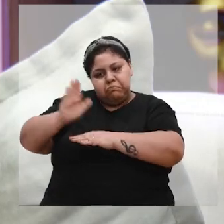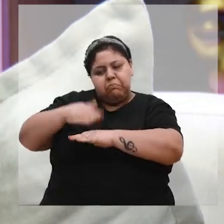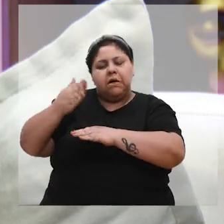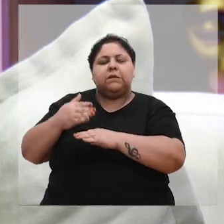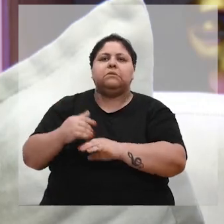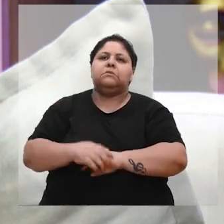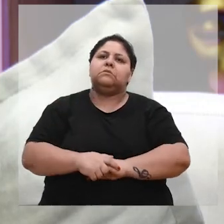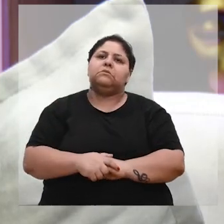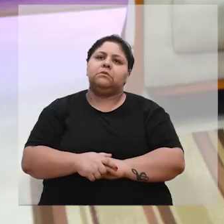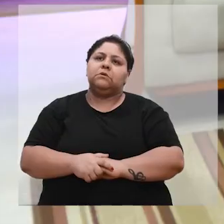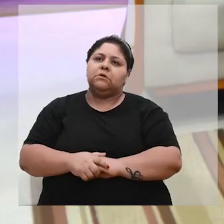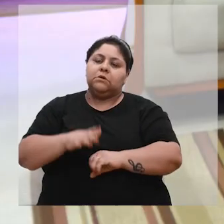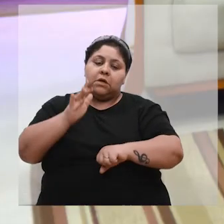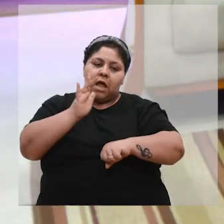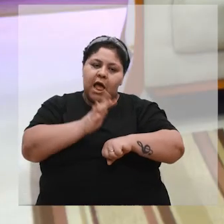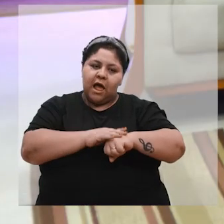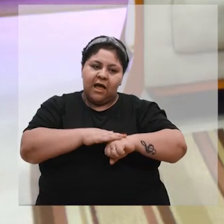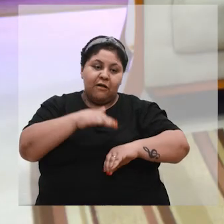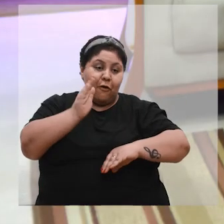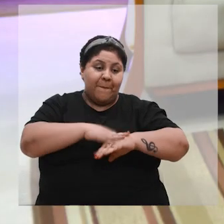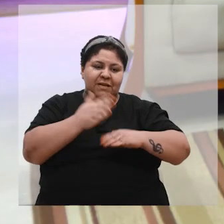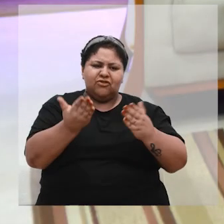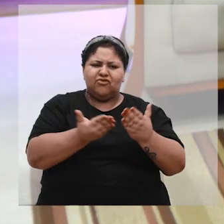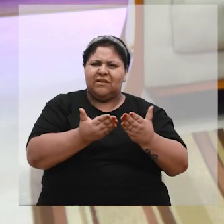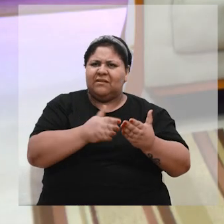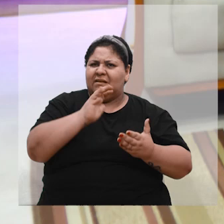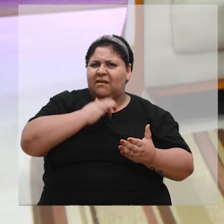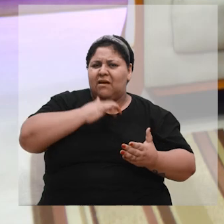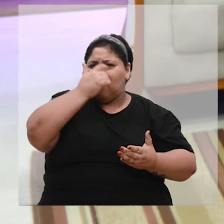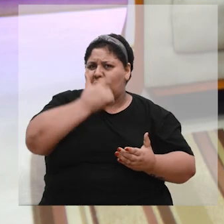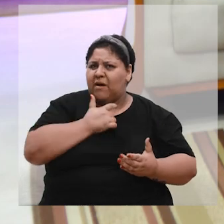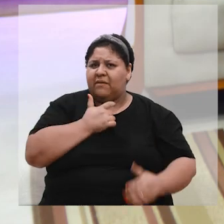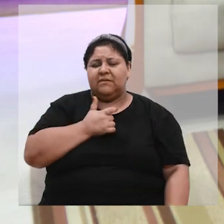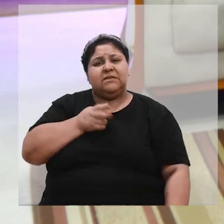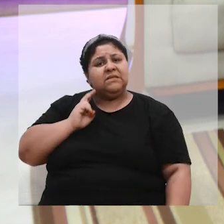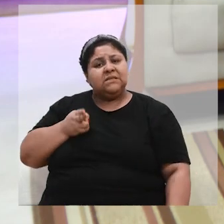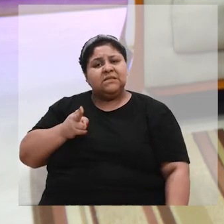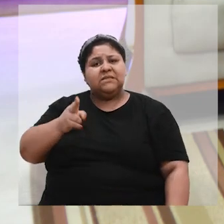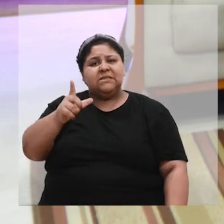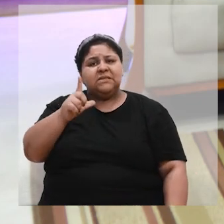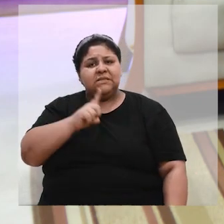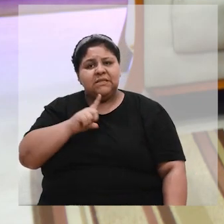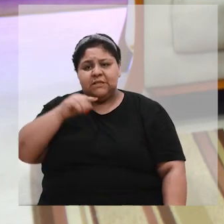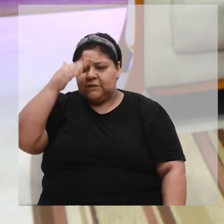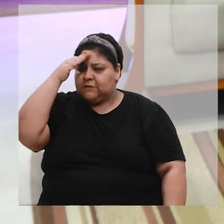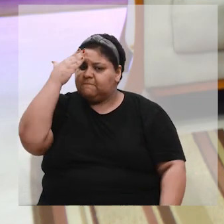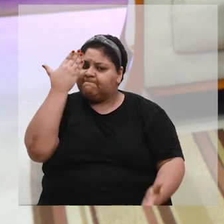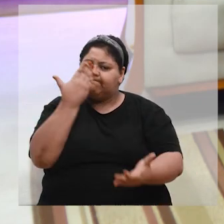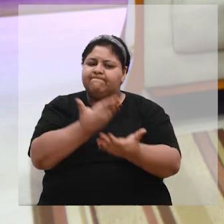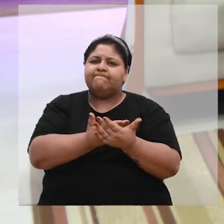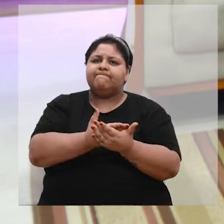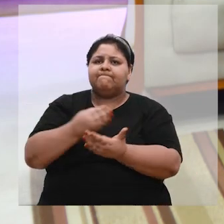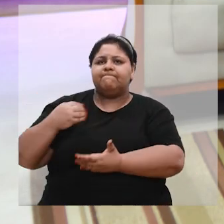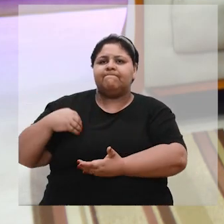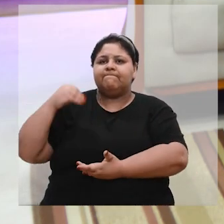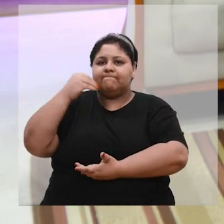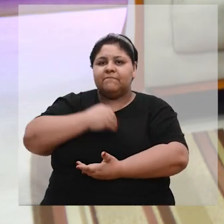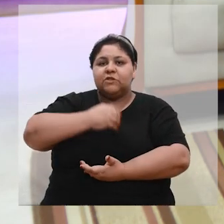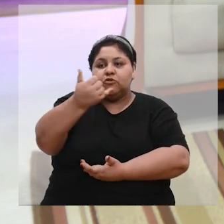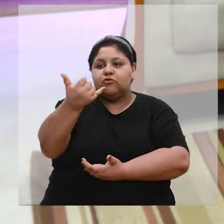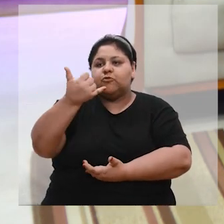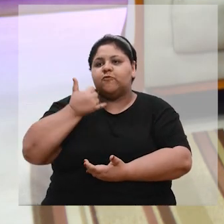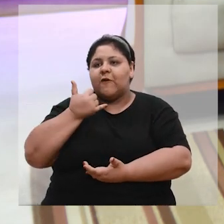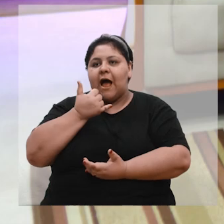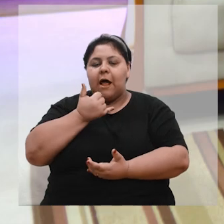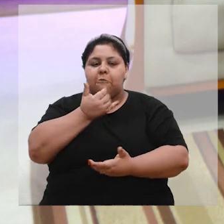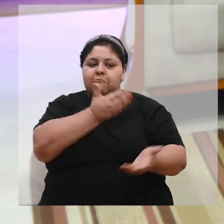vez mais, eu acho que é a doença mais estudada, eu então, vai sempre vai ter, a gente tem que acreditar muito no que os médicos